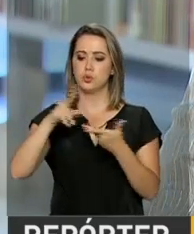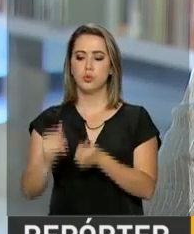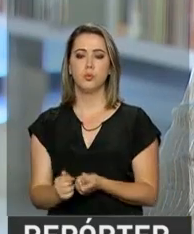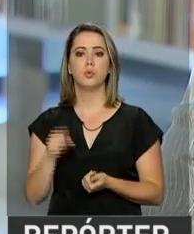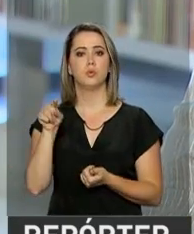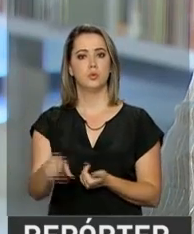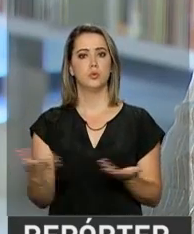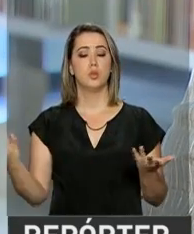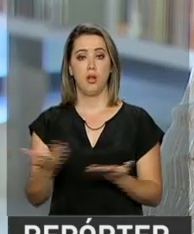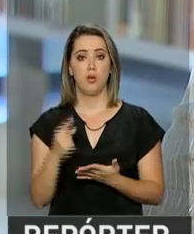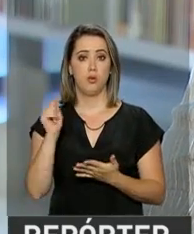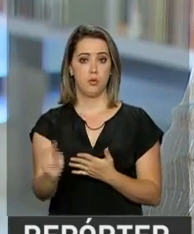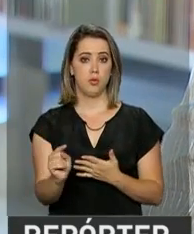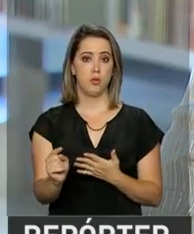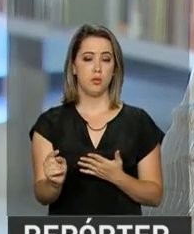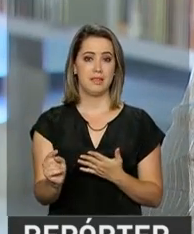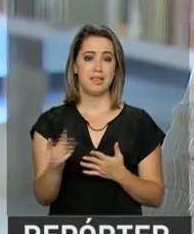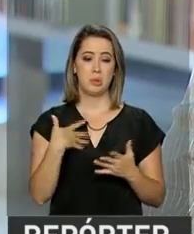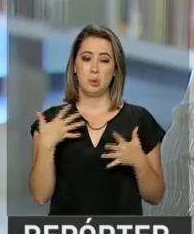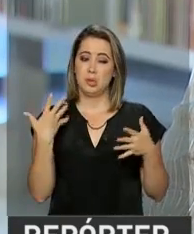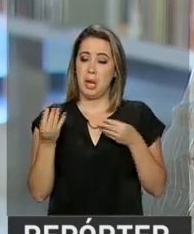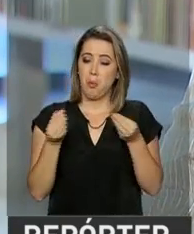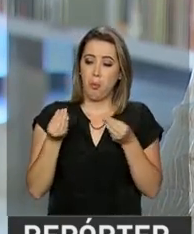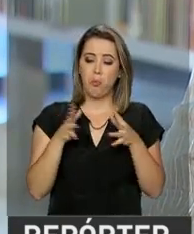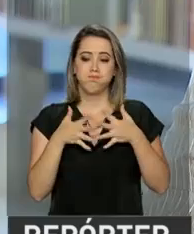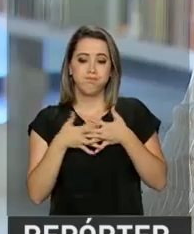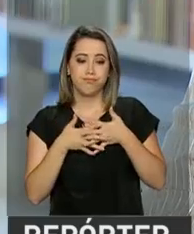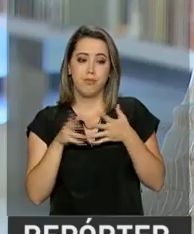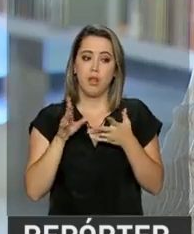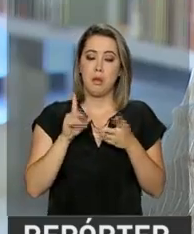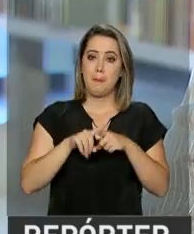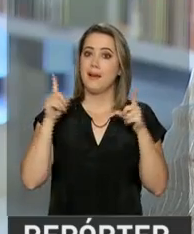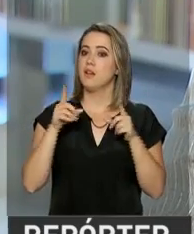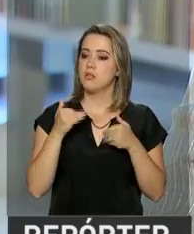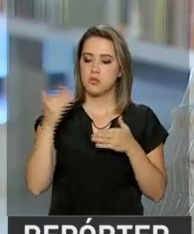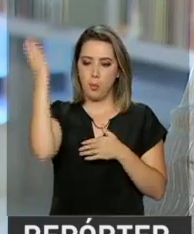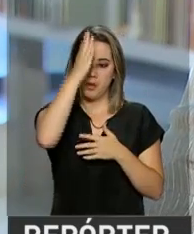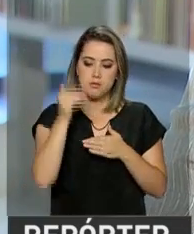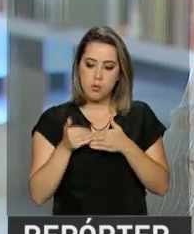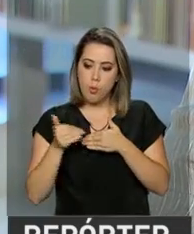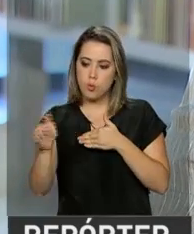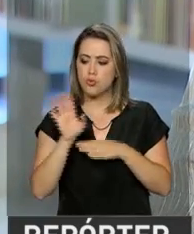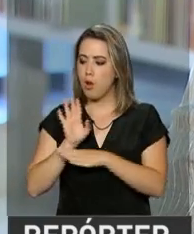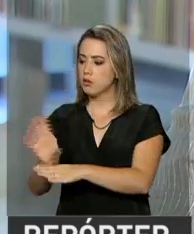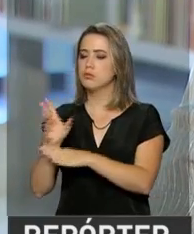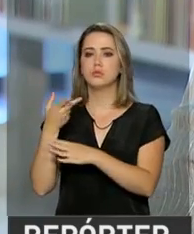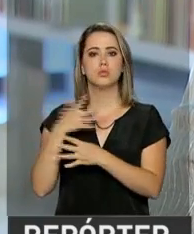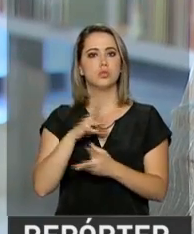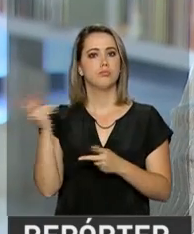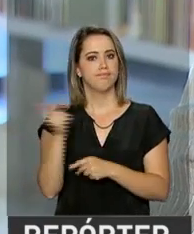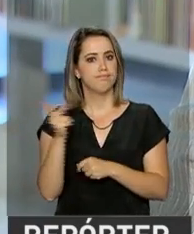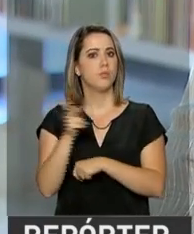momento que de que é de certa a tribulação Mas isso não impede que o Brasil seja um ente cooperativo em âmbito